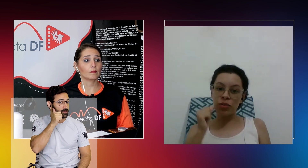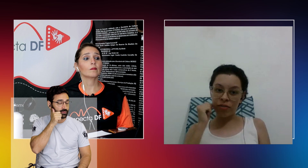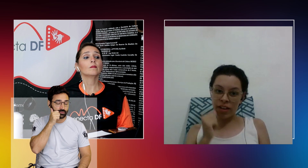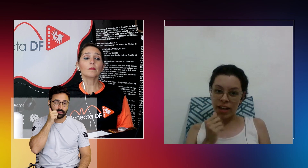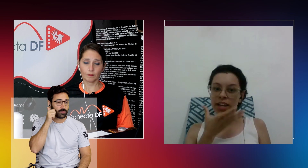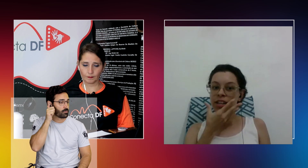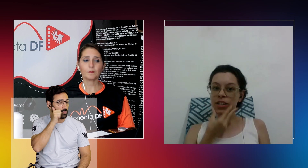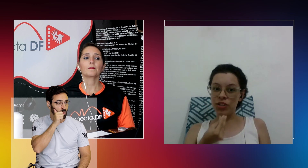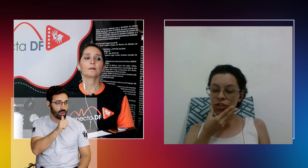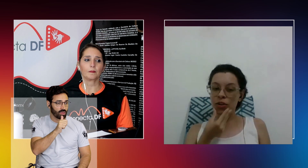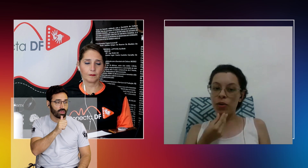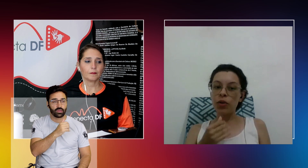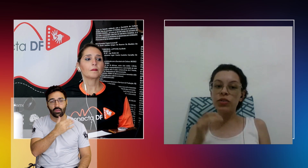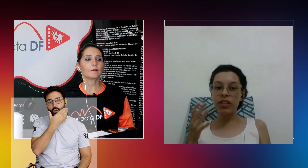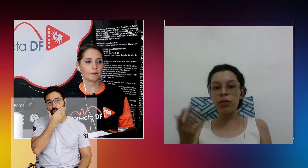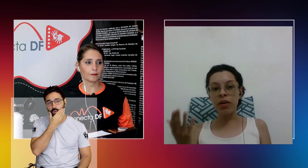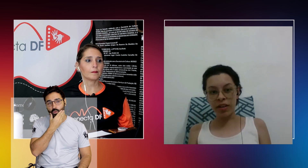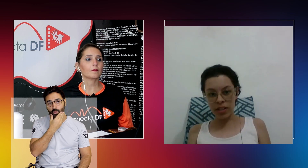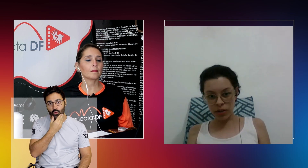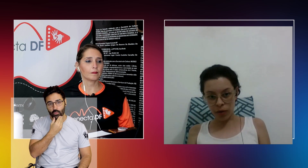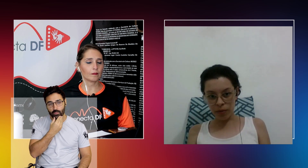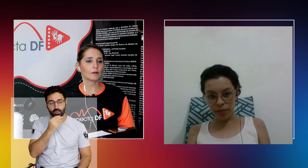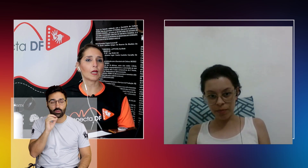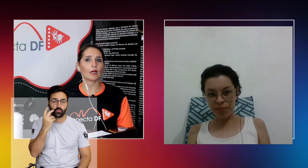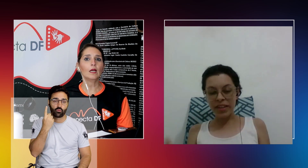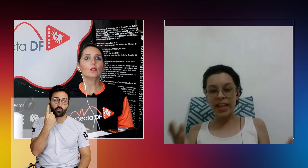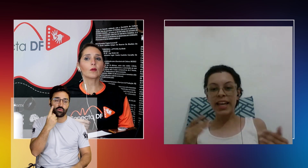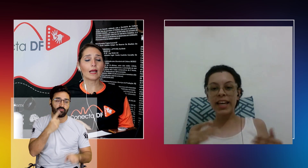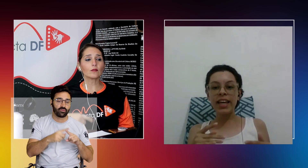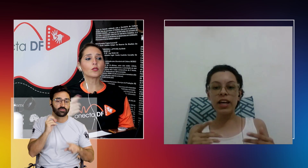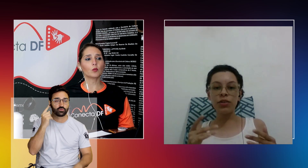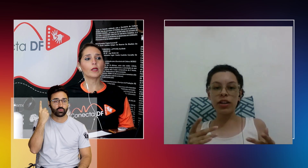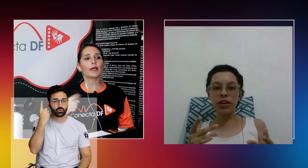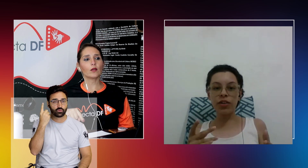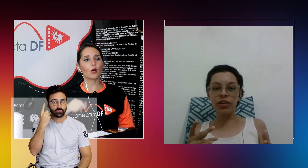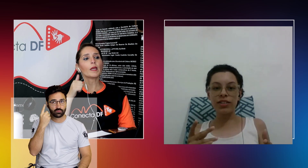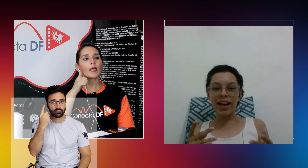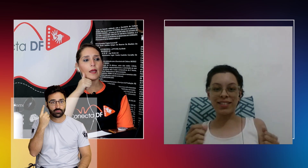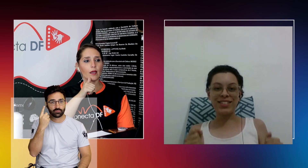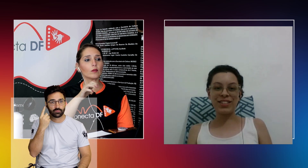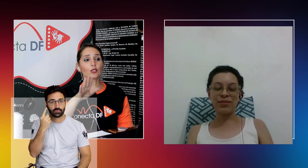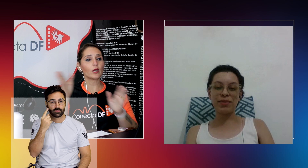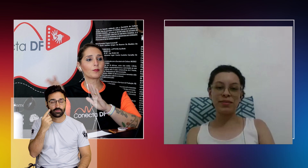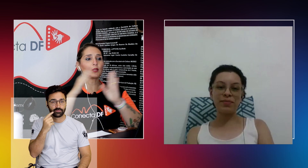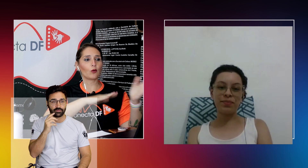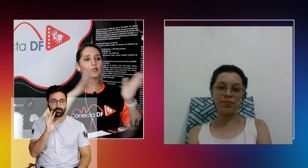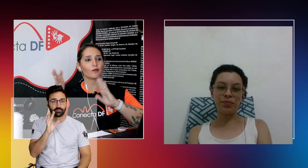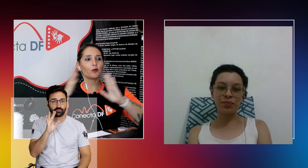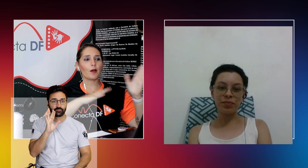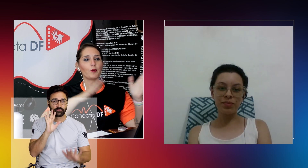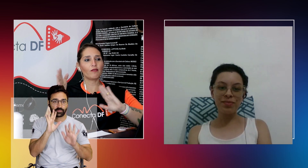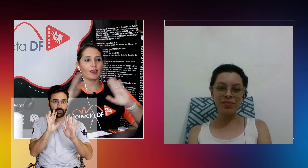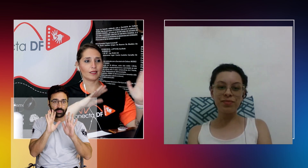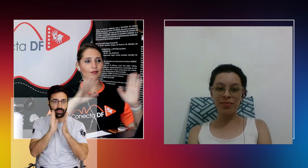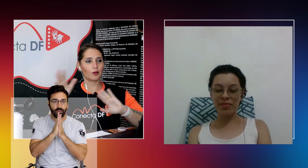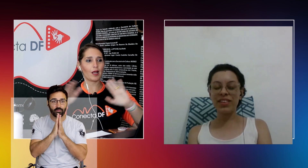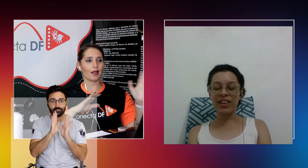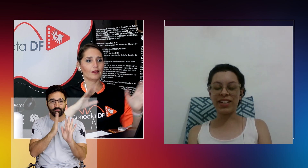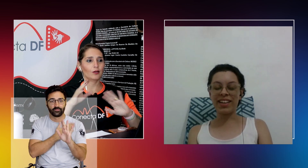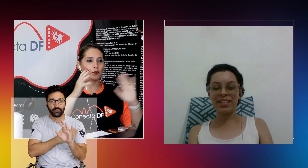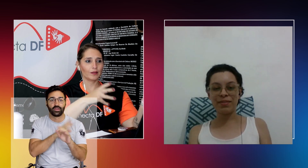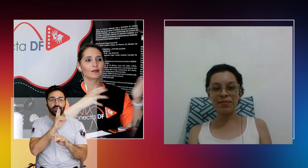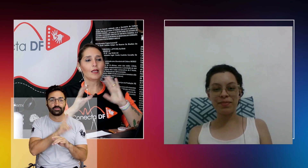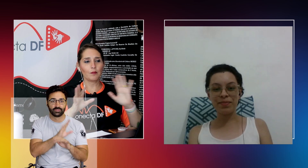uma vez ou se é uma vez só. No caso de mulher e homem, deixa eu responder uma por vez. Vamos